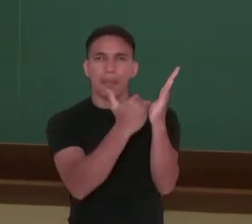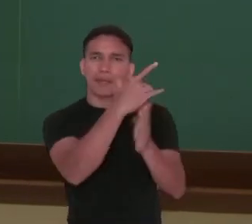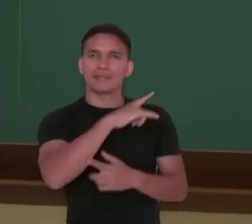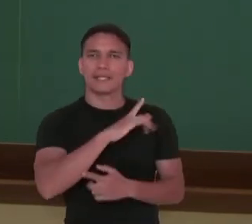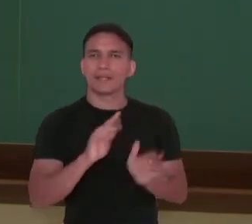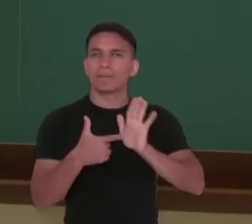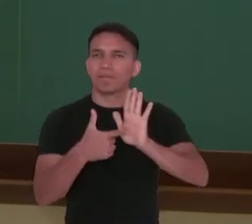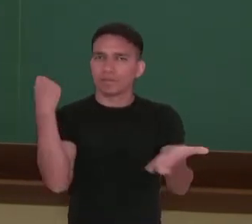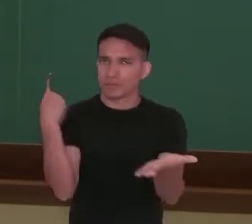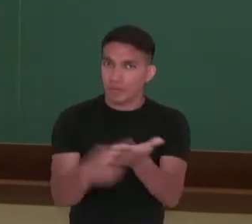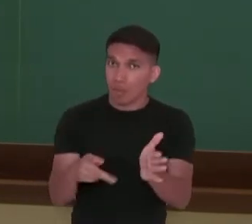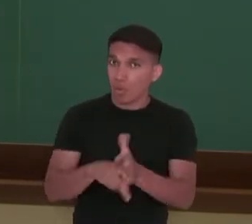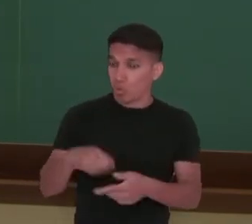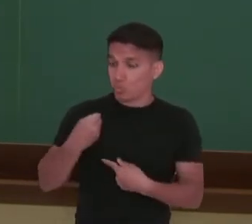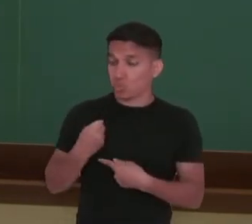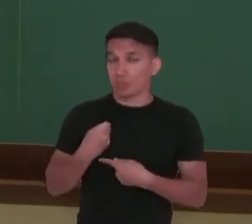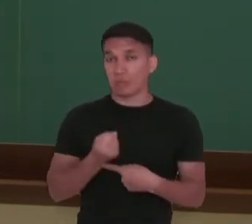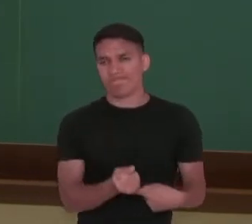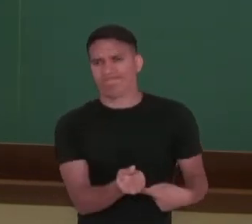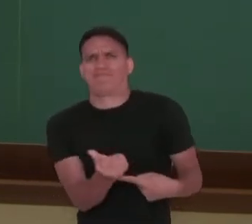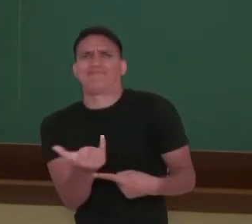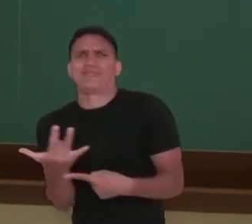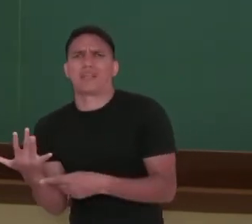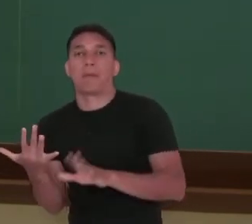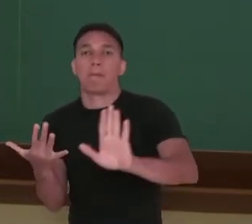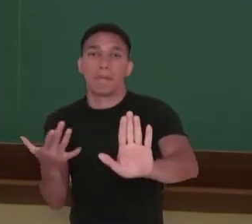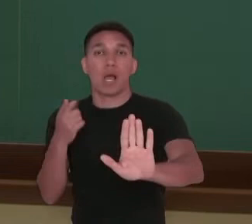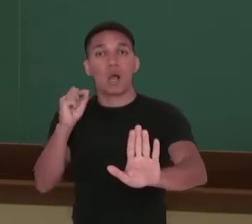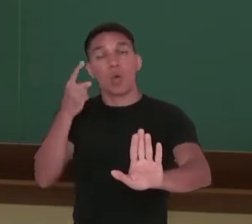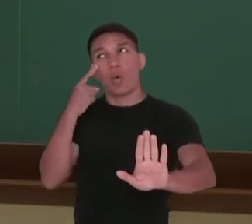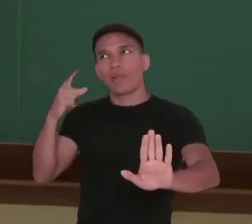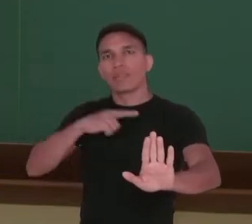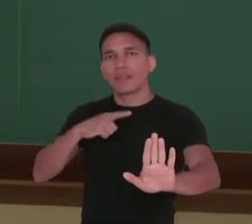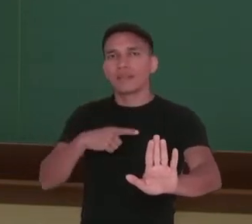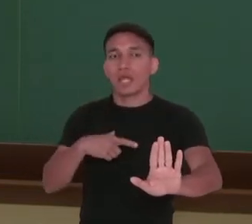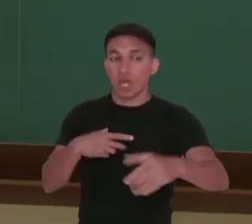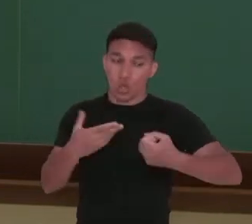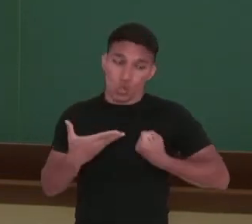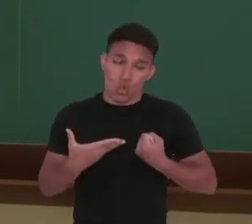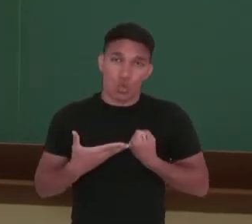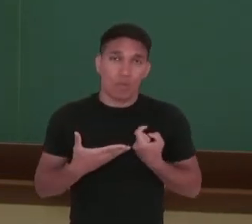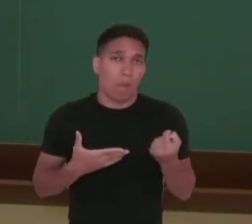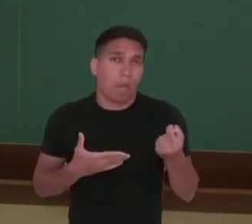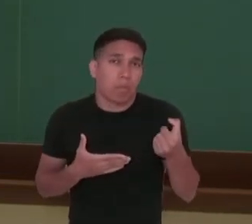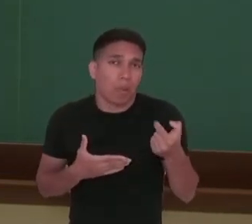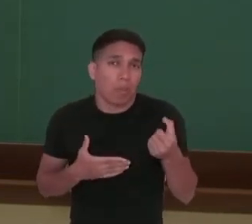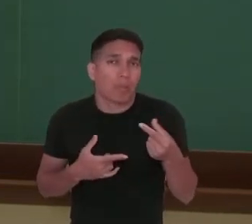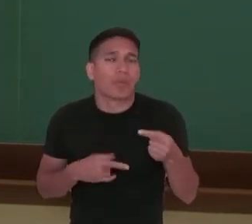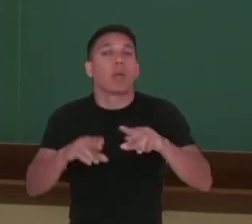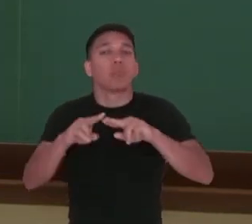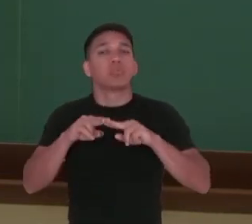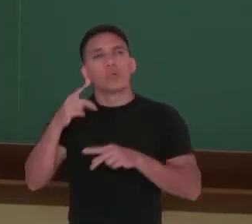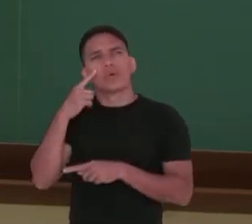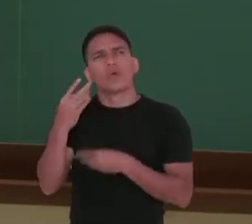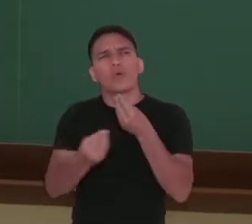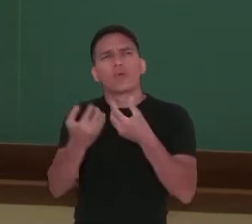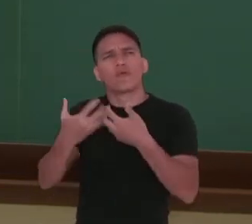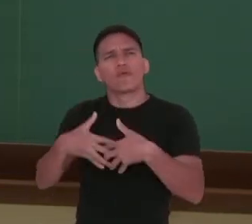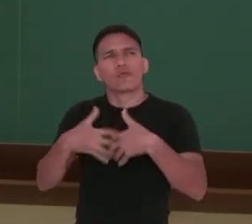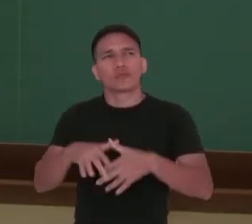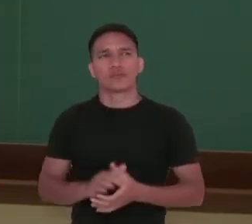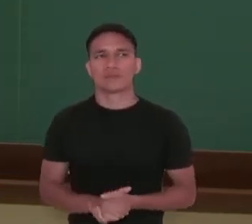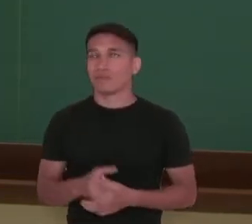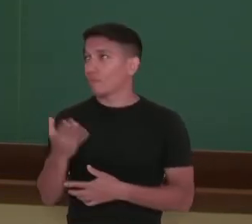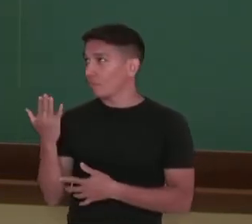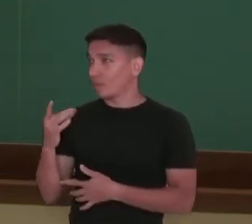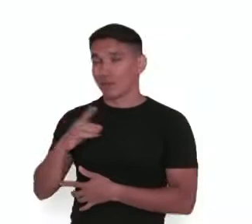aqui para os números grandes. Agora, vamos para os números pequenos. Pessoal, a ordem de grandeza dos números pequenos. Você